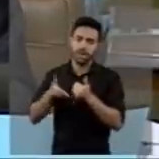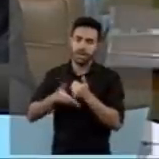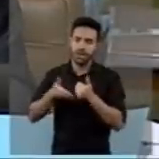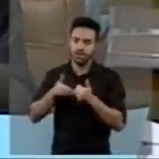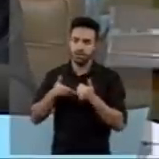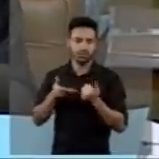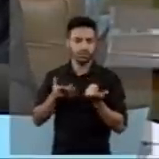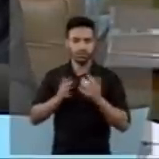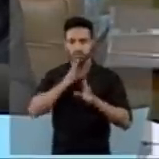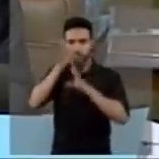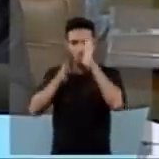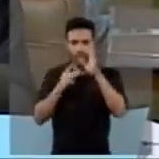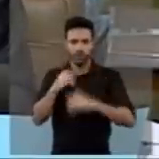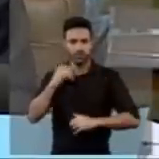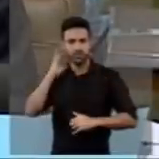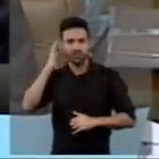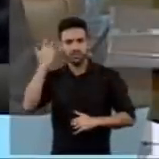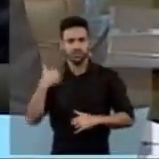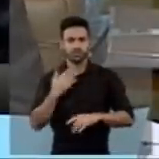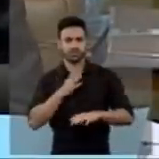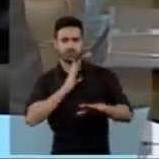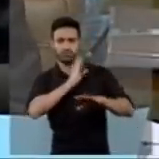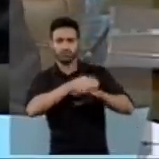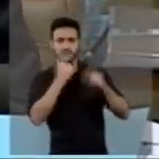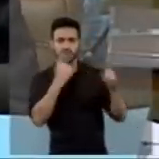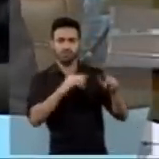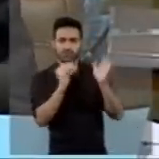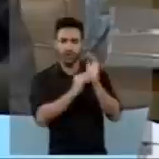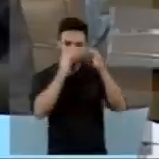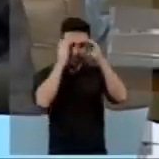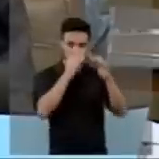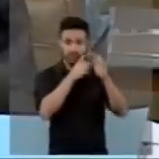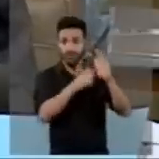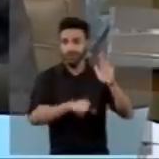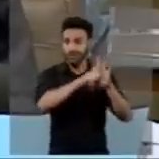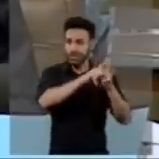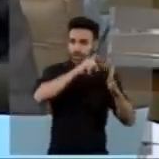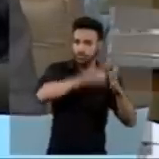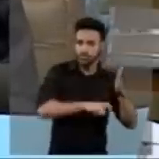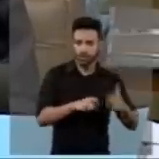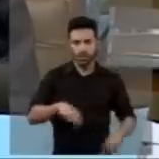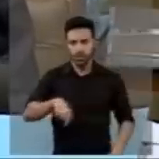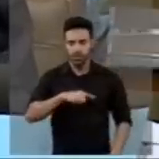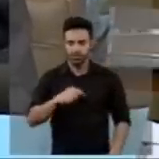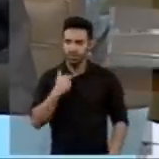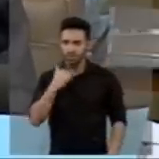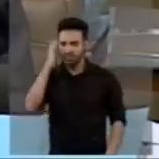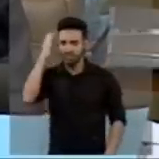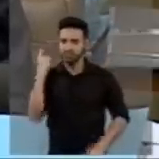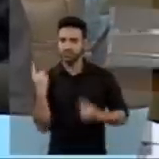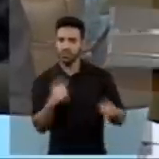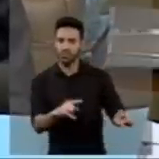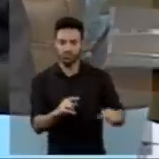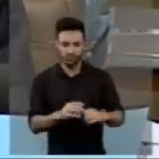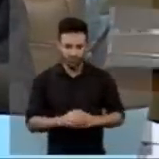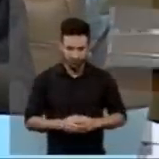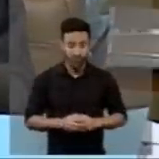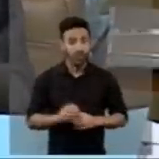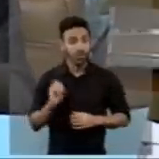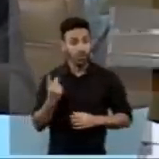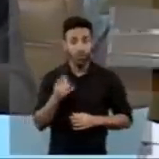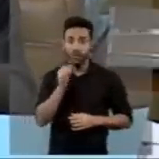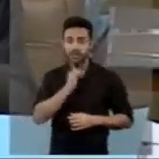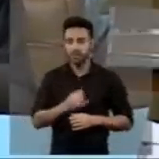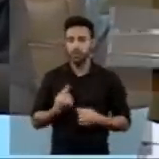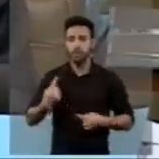e temerário desrespeito à legislação tributária. Não há que se falar em sanção política